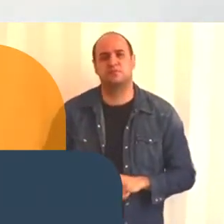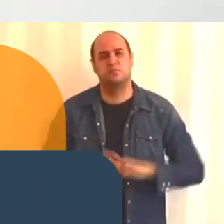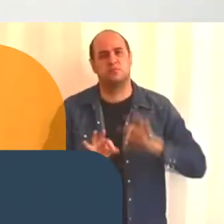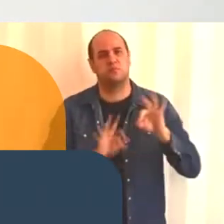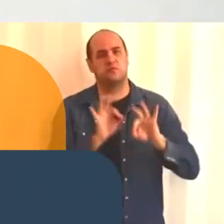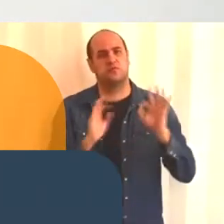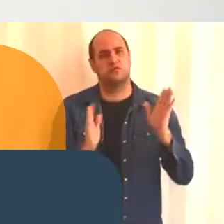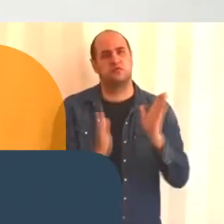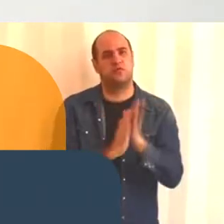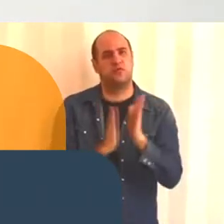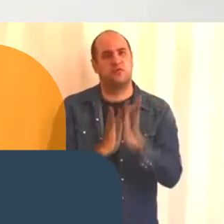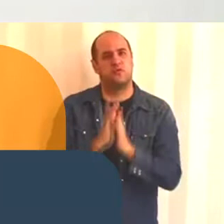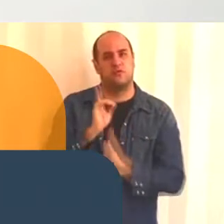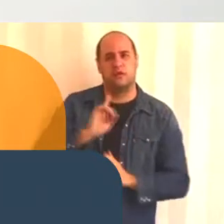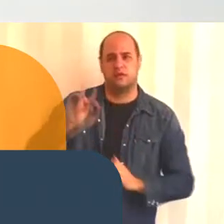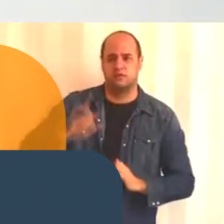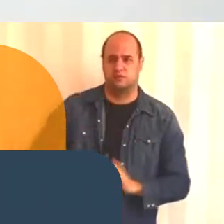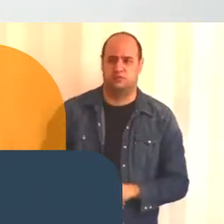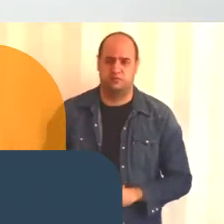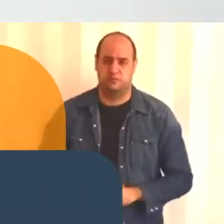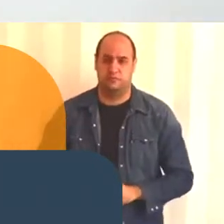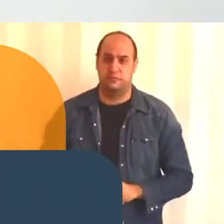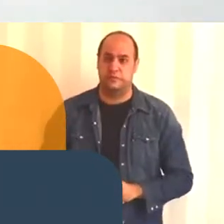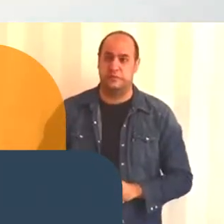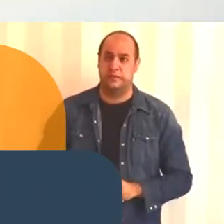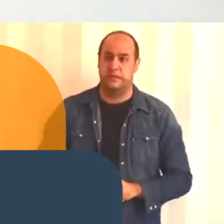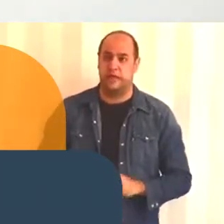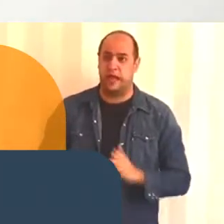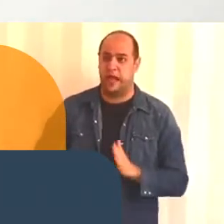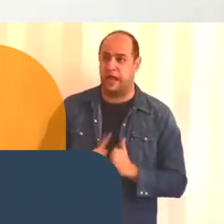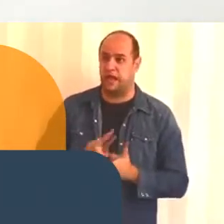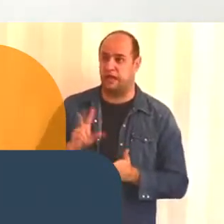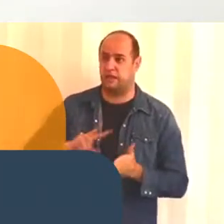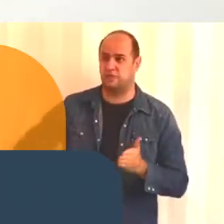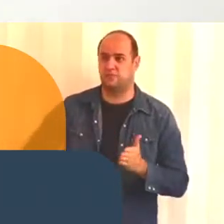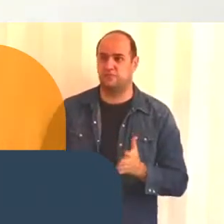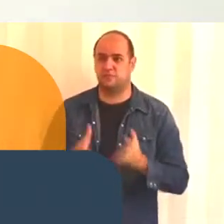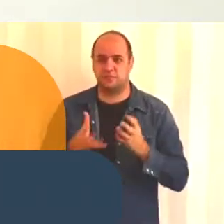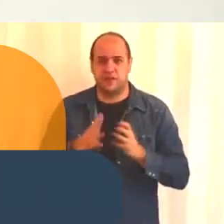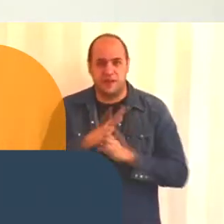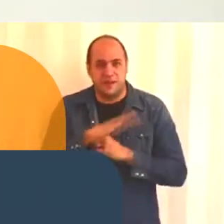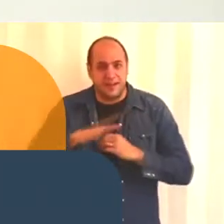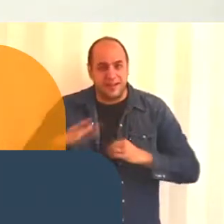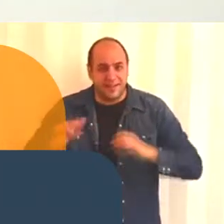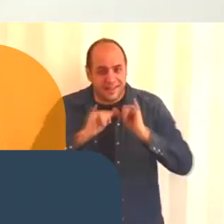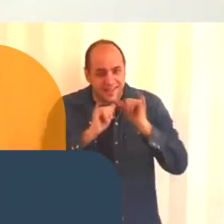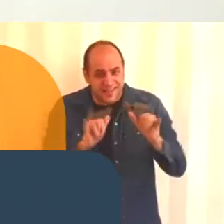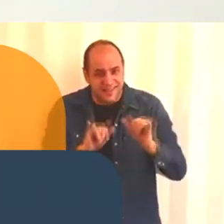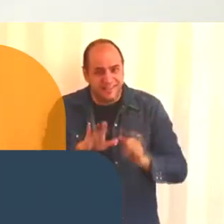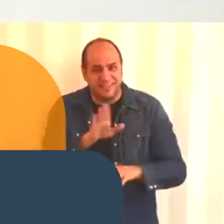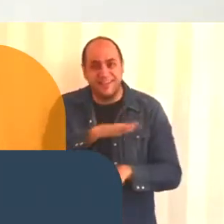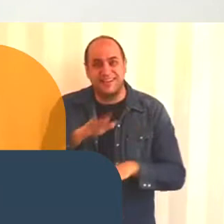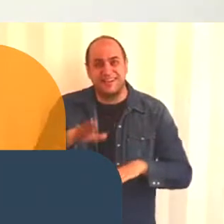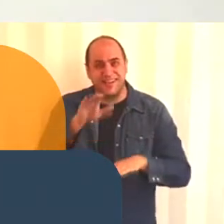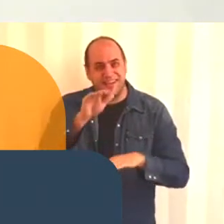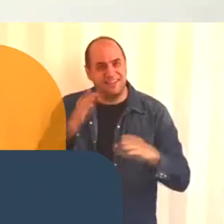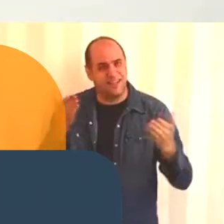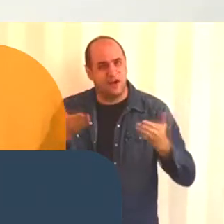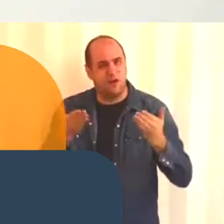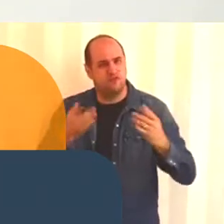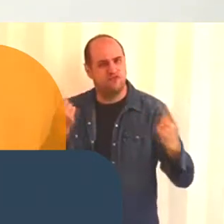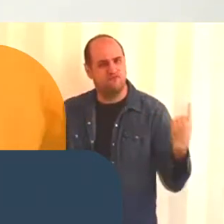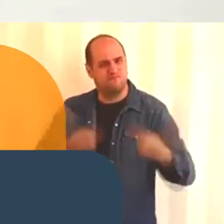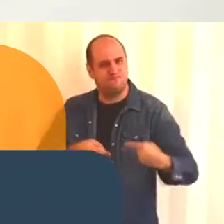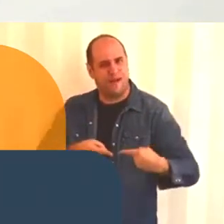do louvor a Deus. E antes mesmo da leitura, eu já quero me dirigir às nossas queridas crianças. Crianças, hoje vocês terão um